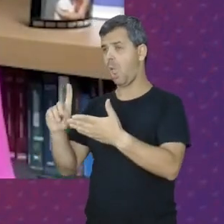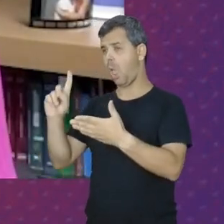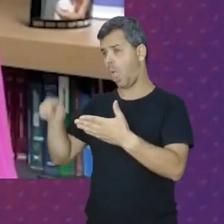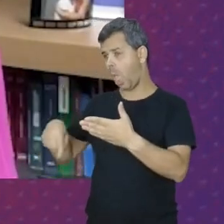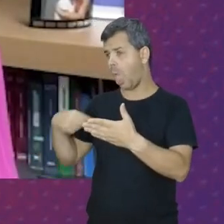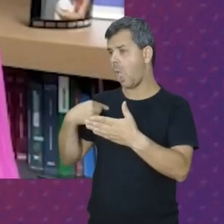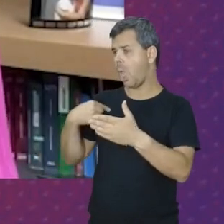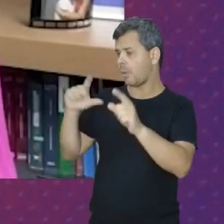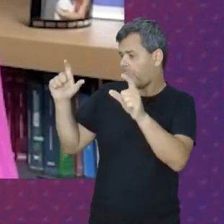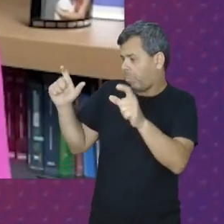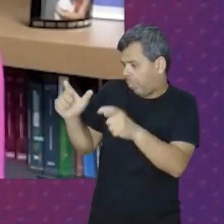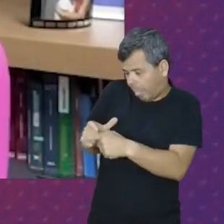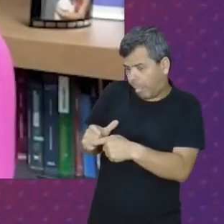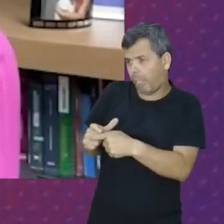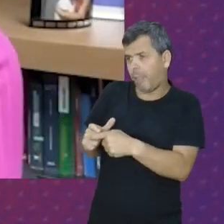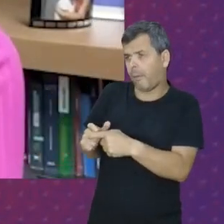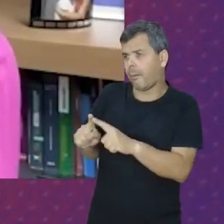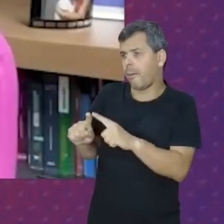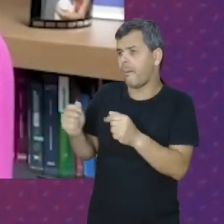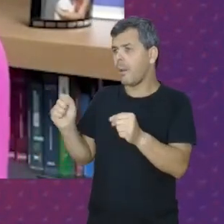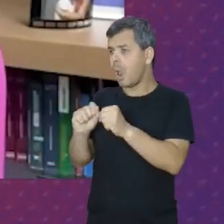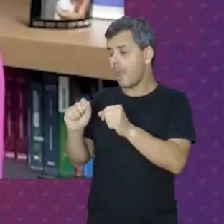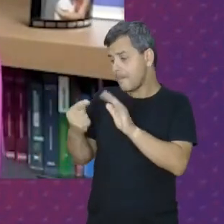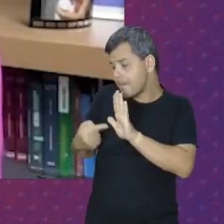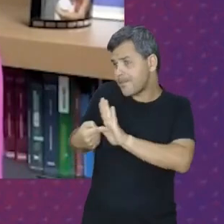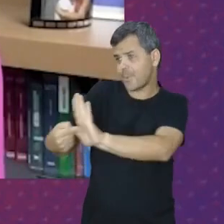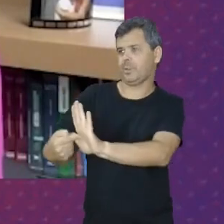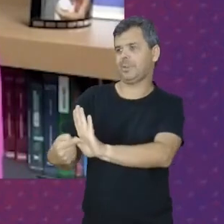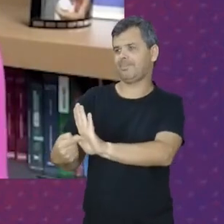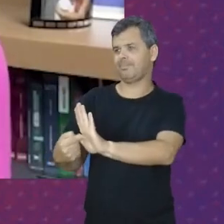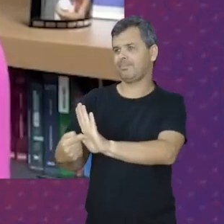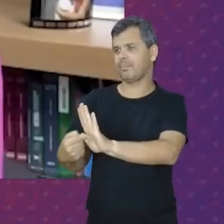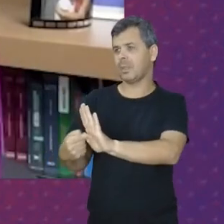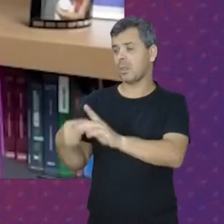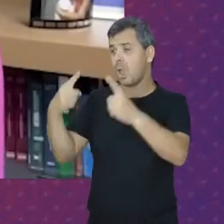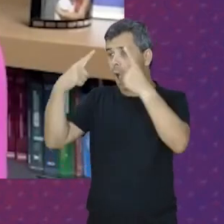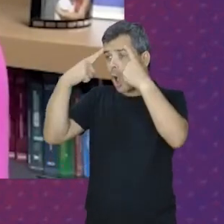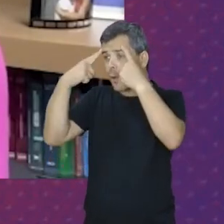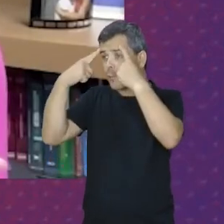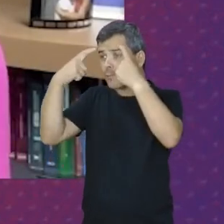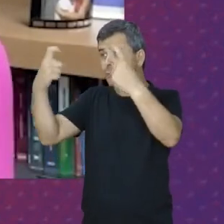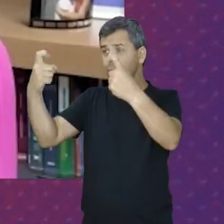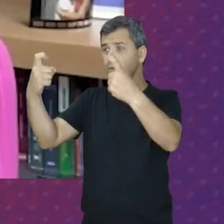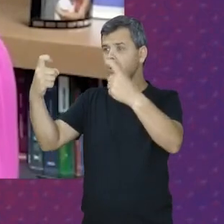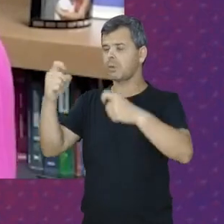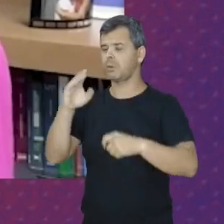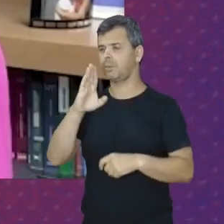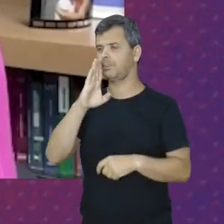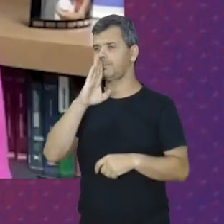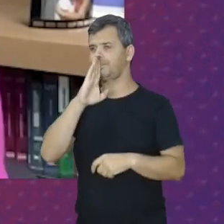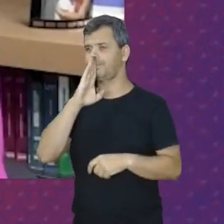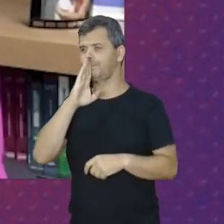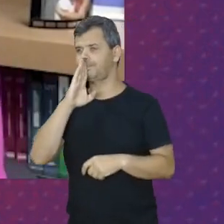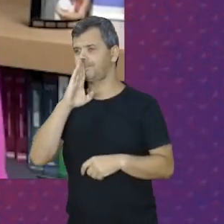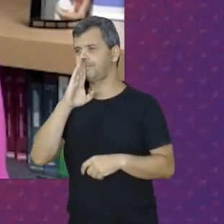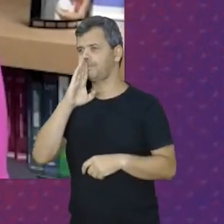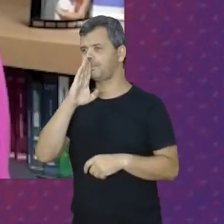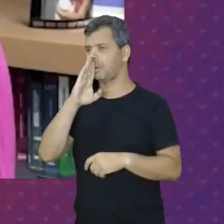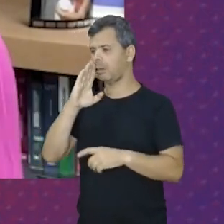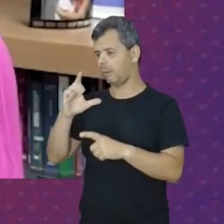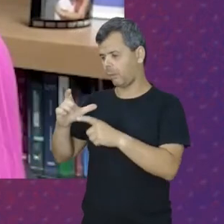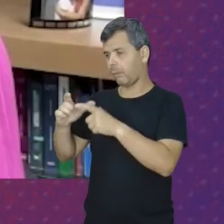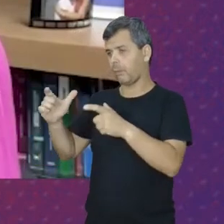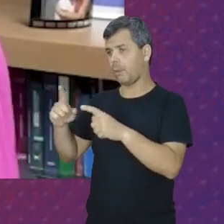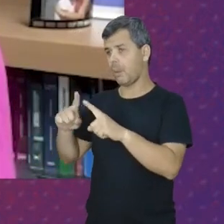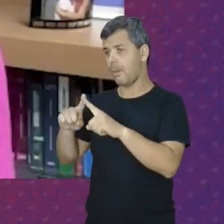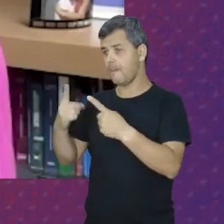ela é baixa, ela é um indicador, né, de uma violência silenciosa, escamoteada.